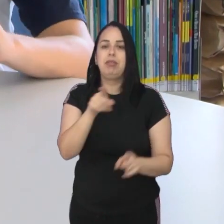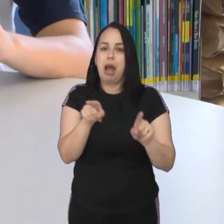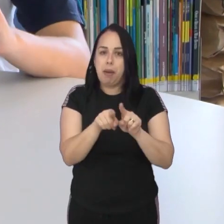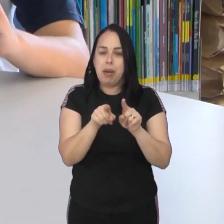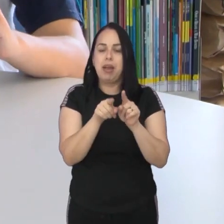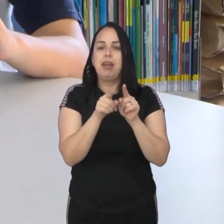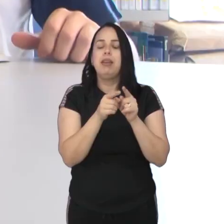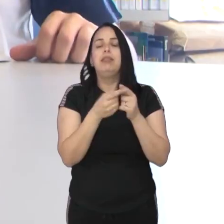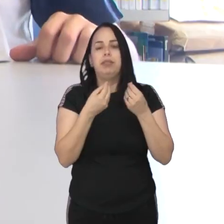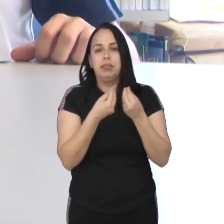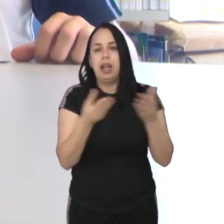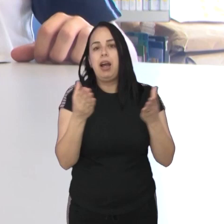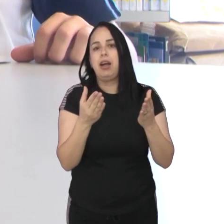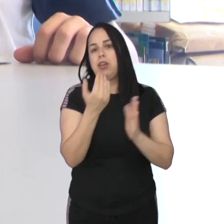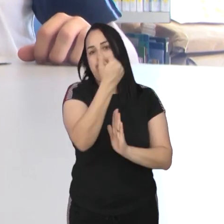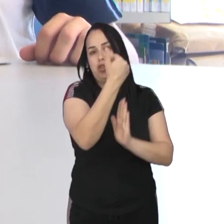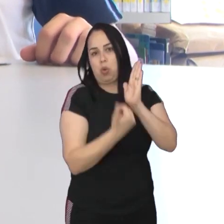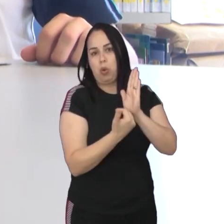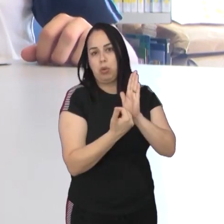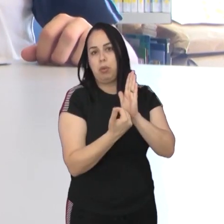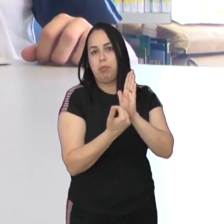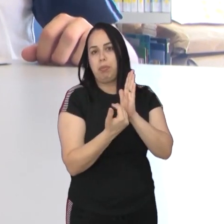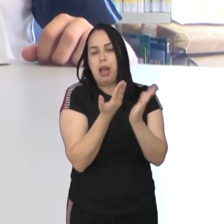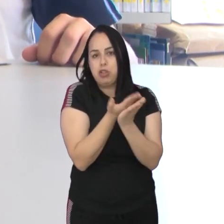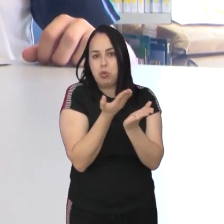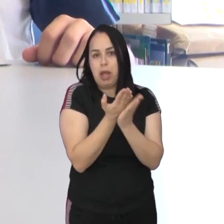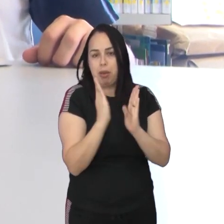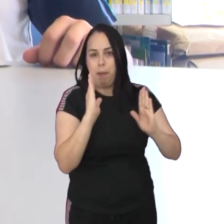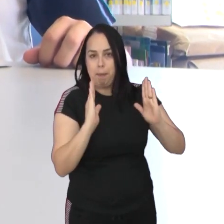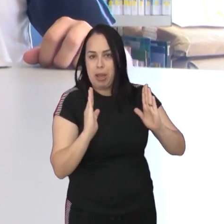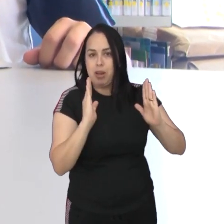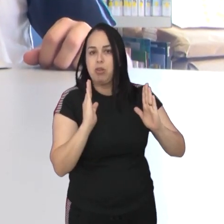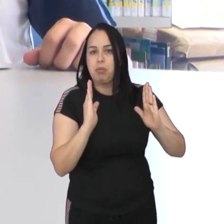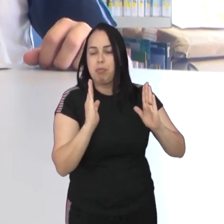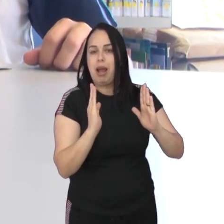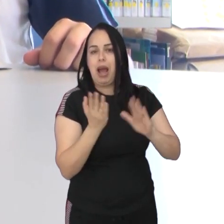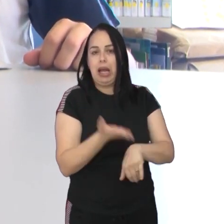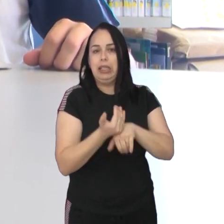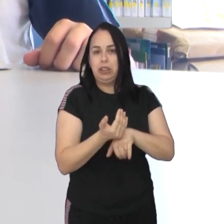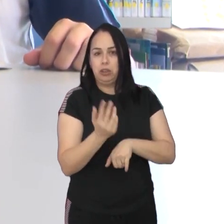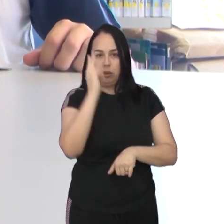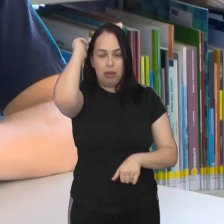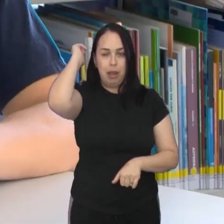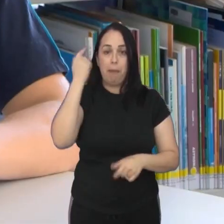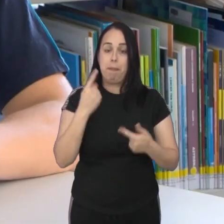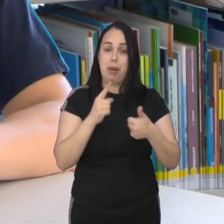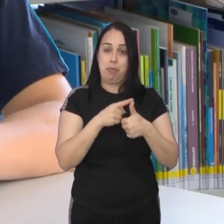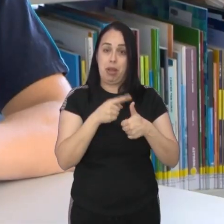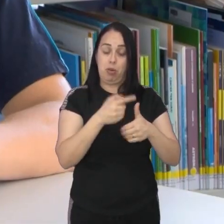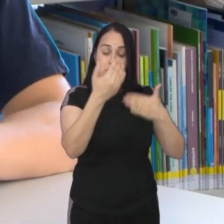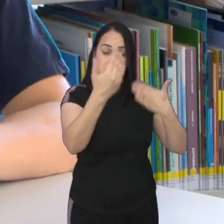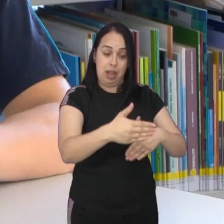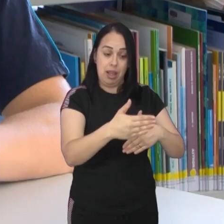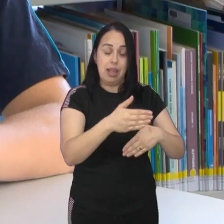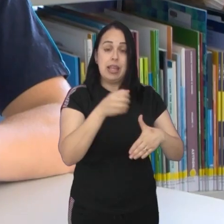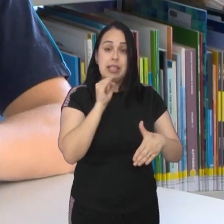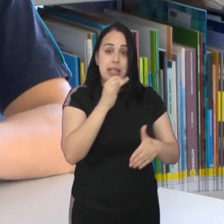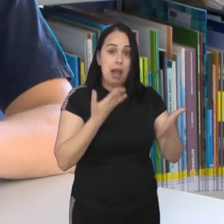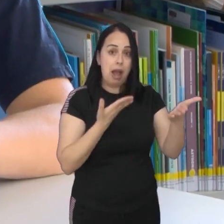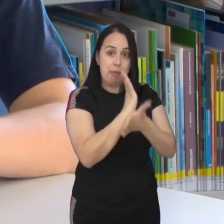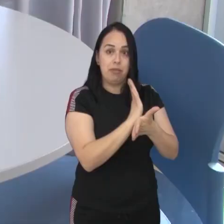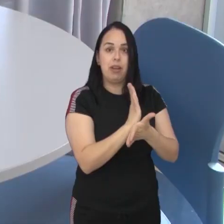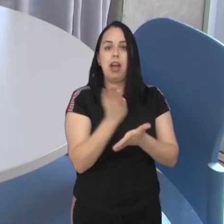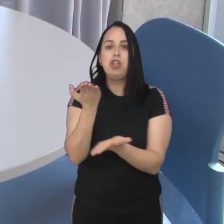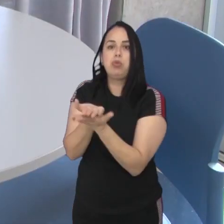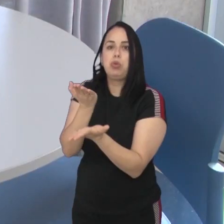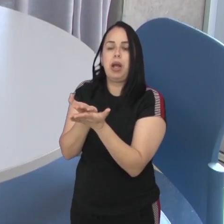oferece bolsas para cursinho pré-vestibular. Os interessados precisam fazer uma prova e, se aprovados, estudam de